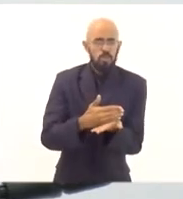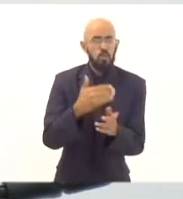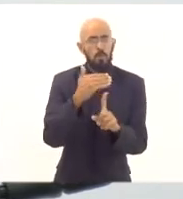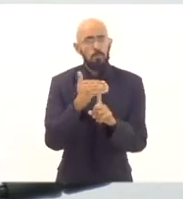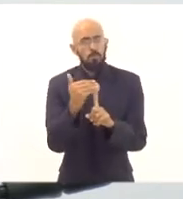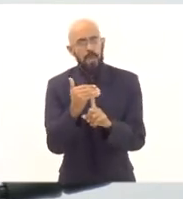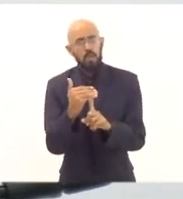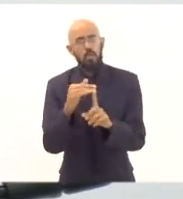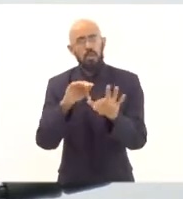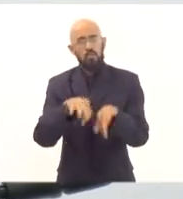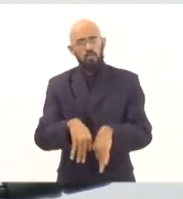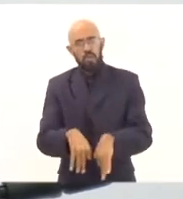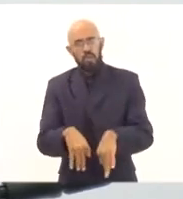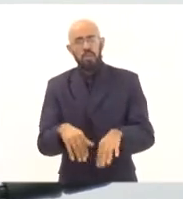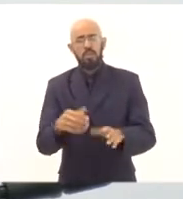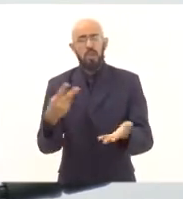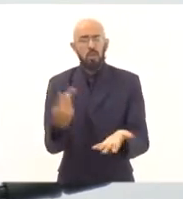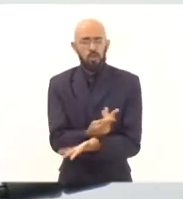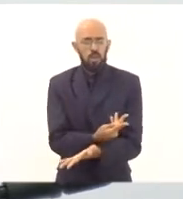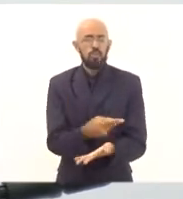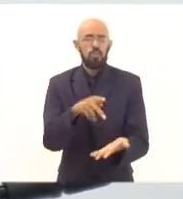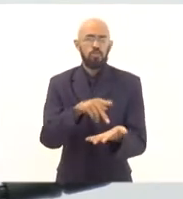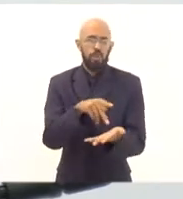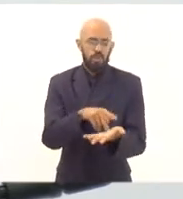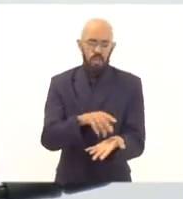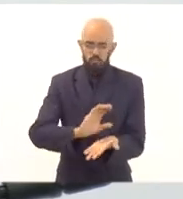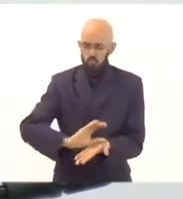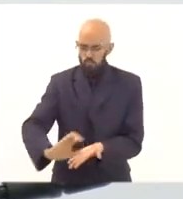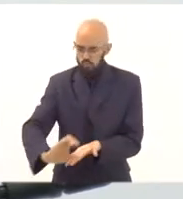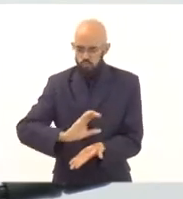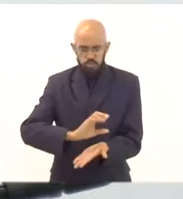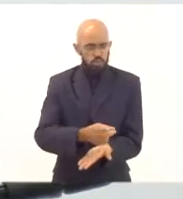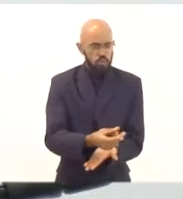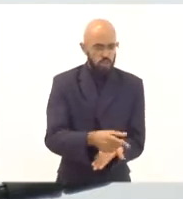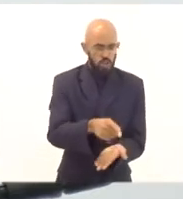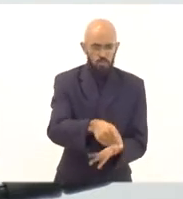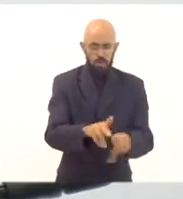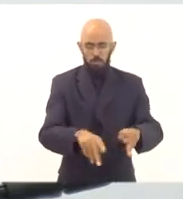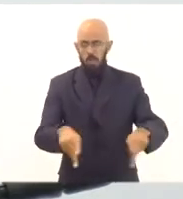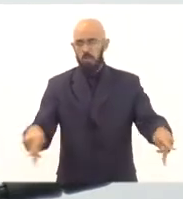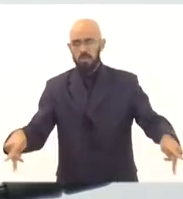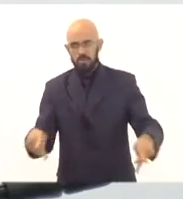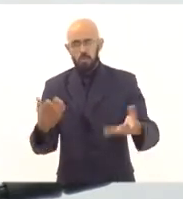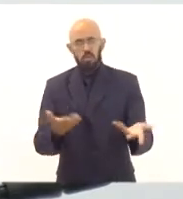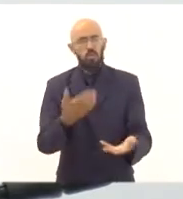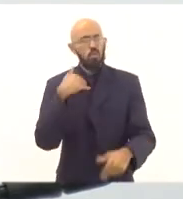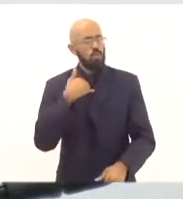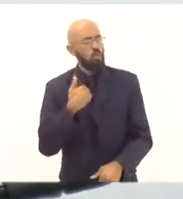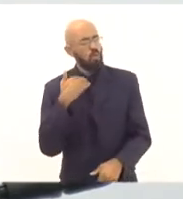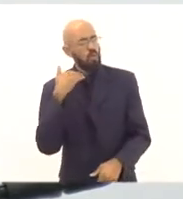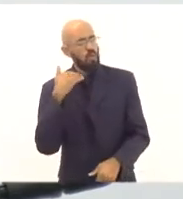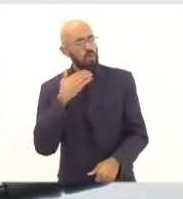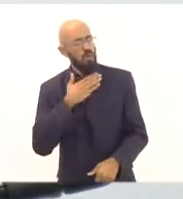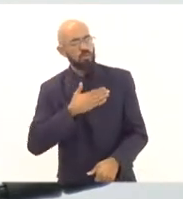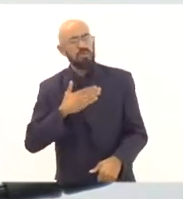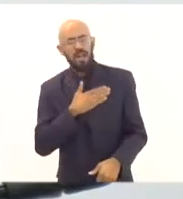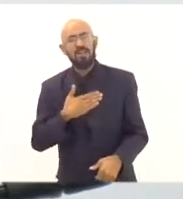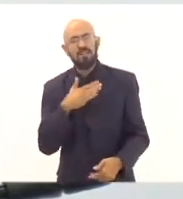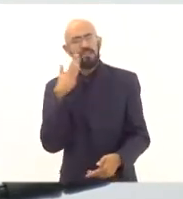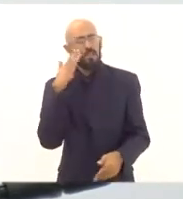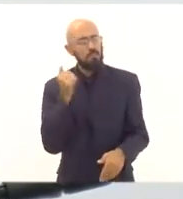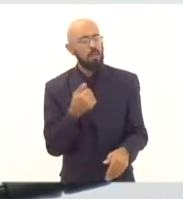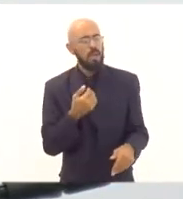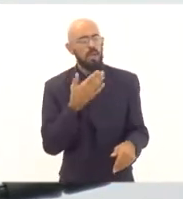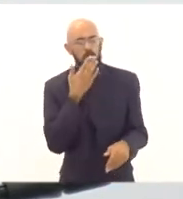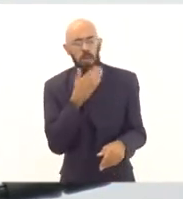essa execução chega de fato nas pessoas Então gostaria de saber do Senhor Quais são os principais gargalos encontrados